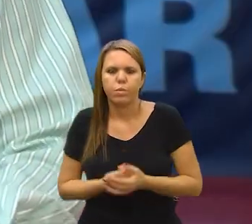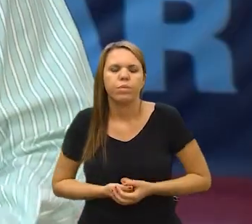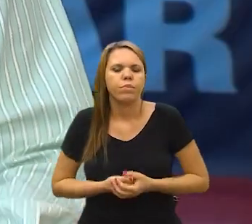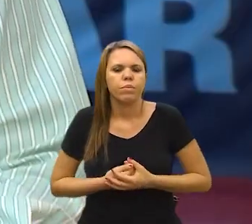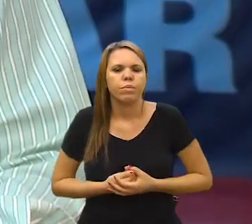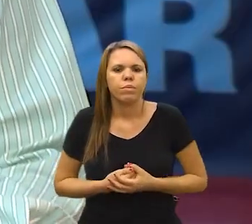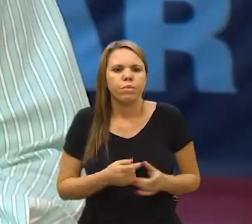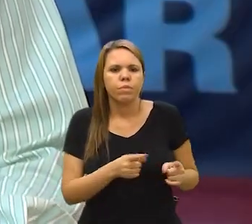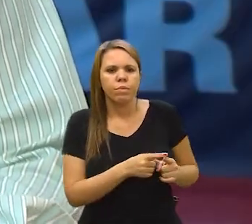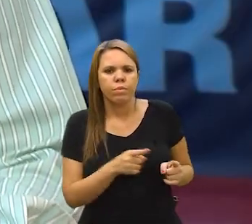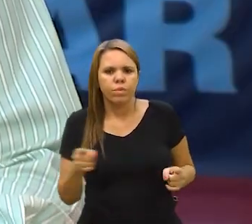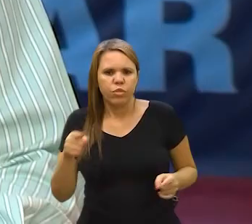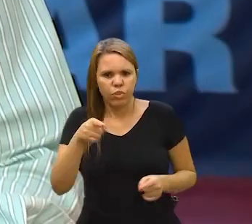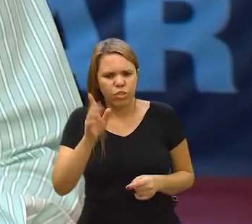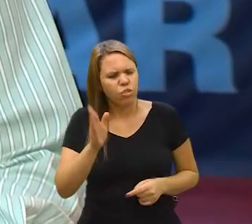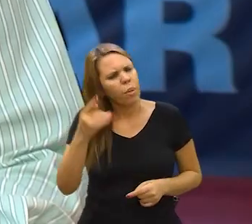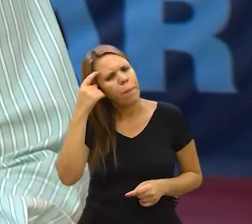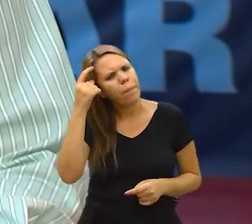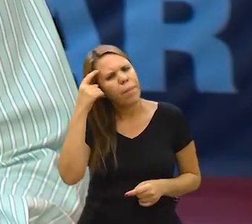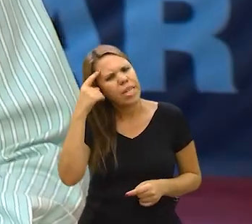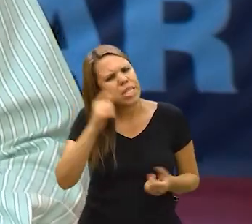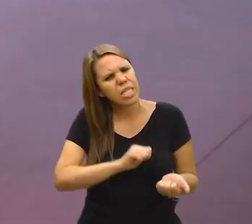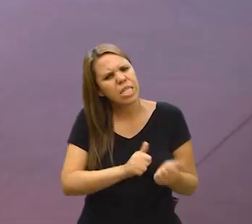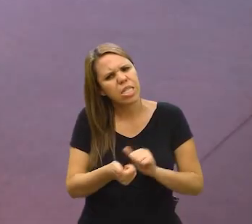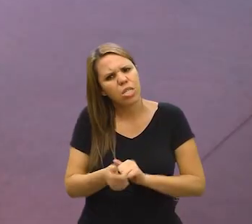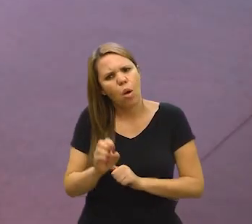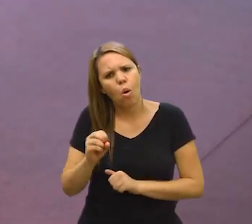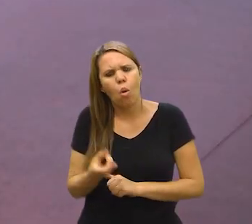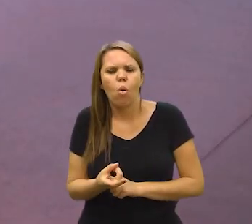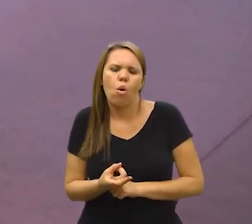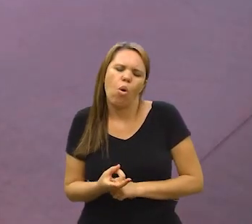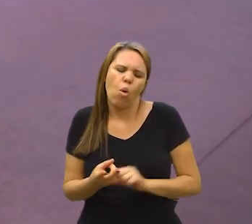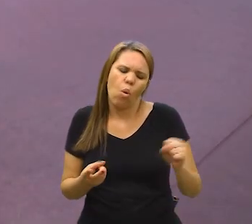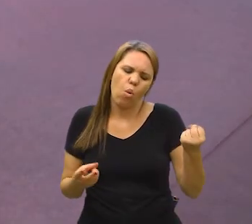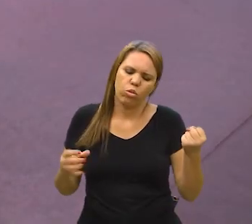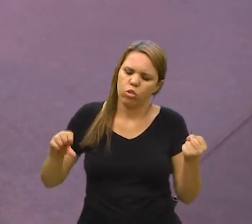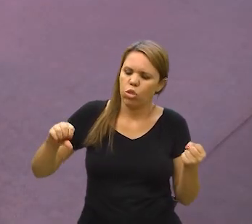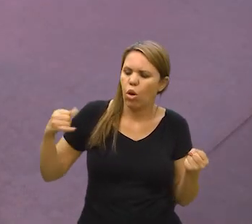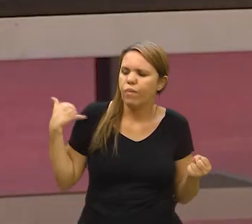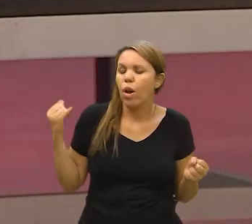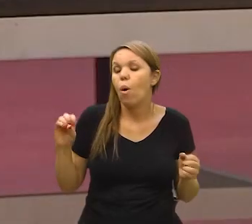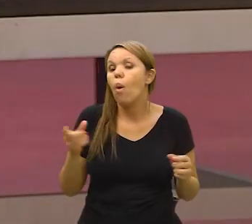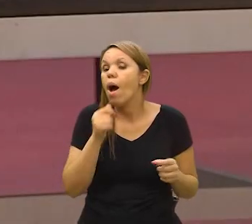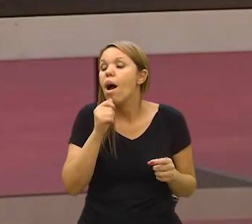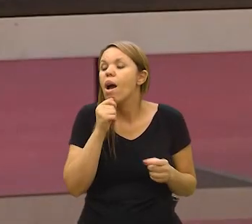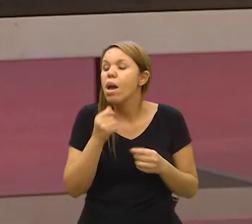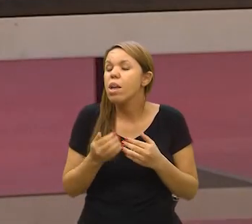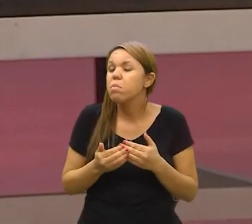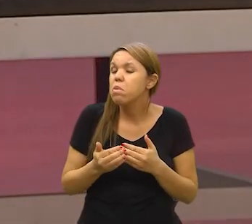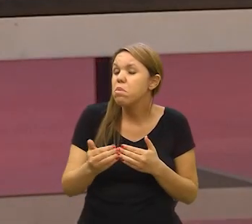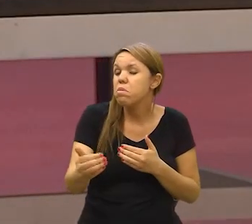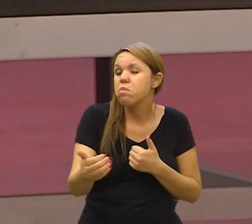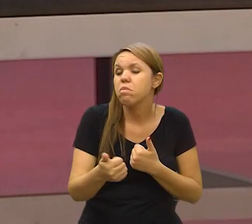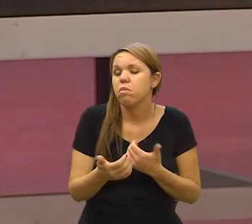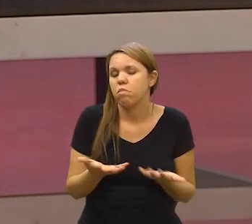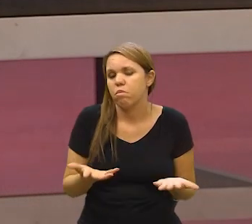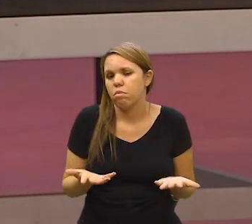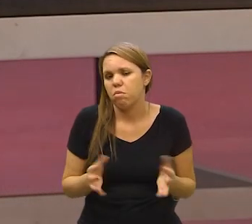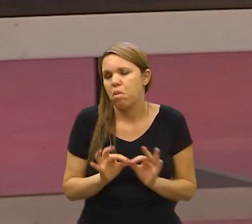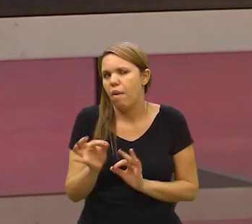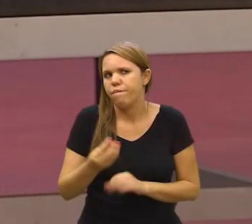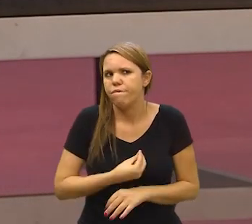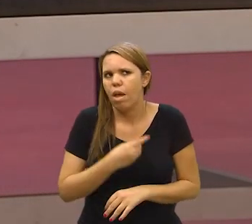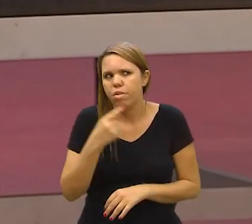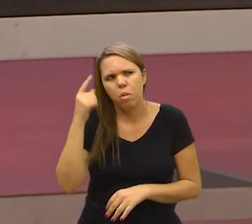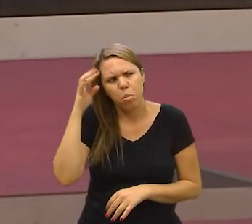E neste período, você já pensava em esporte, 8, 9 anos, ou ainda estava distante? Eu nunca,